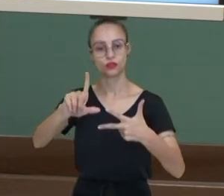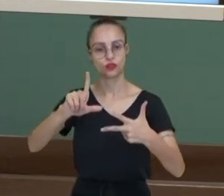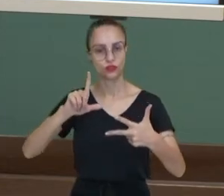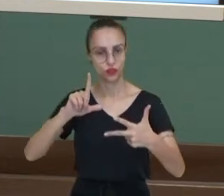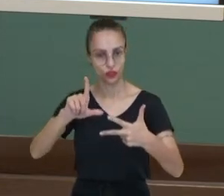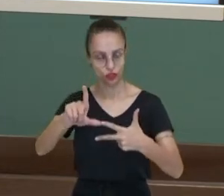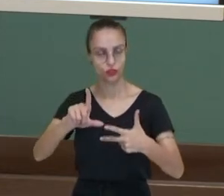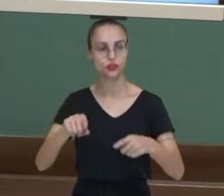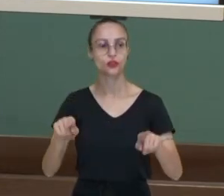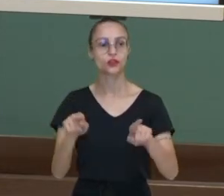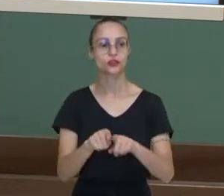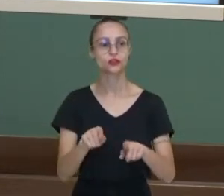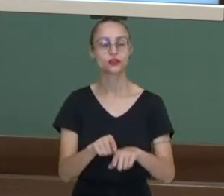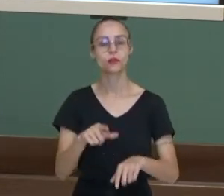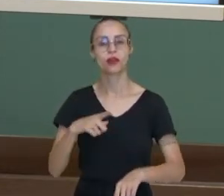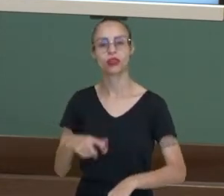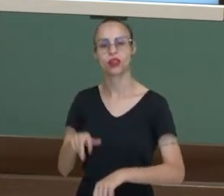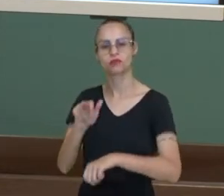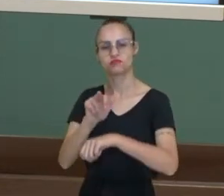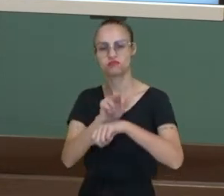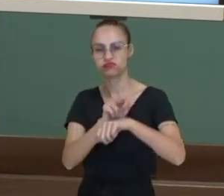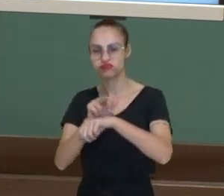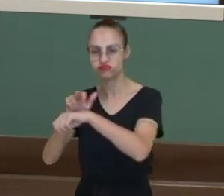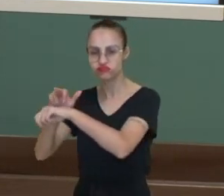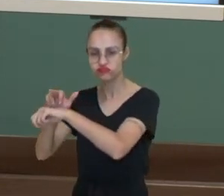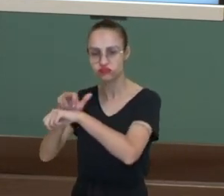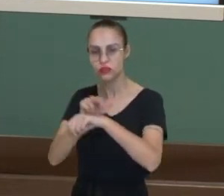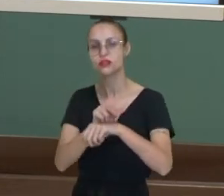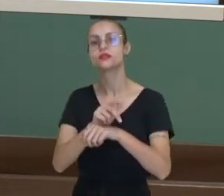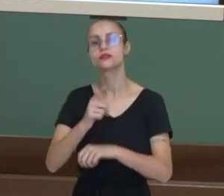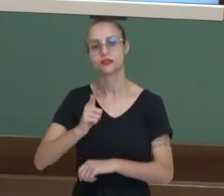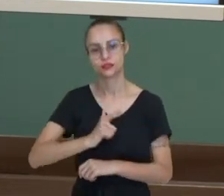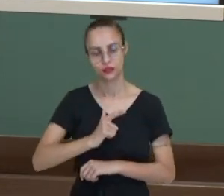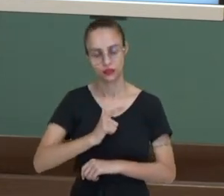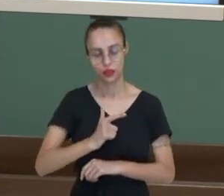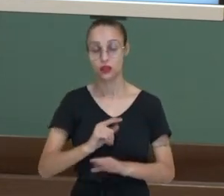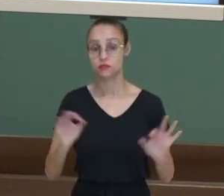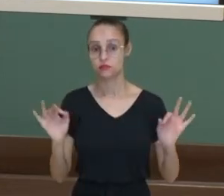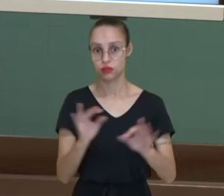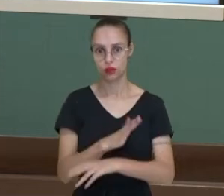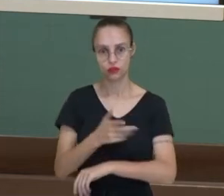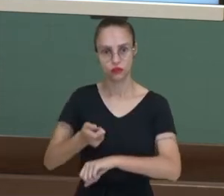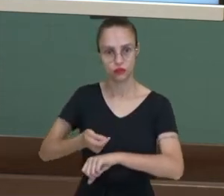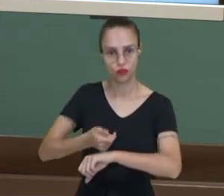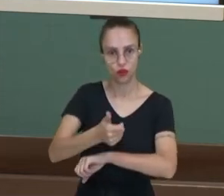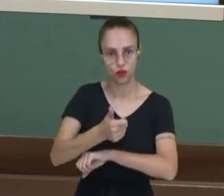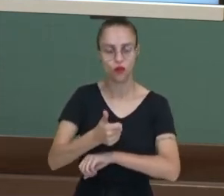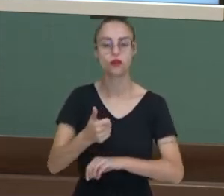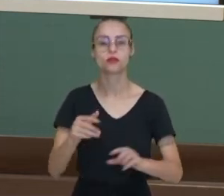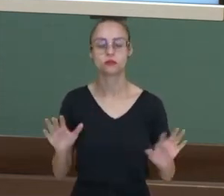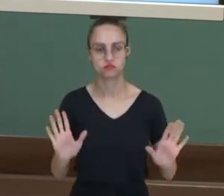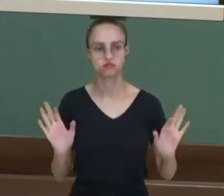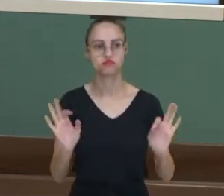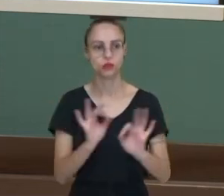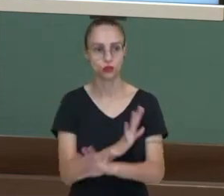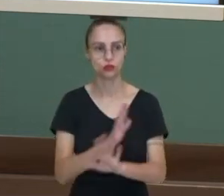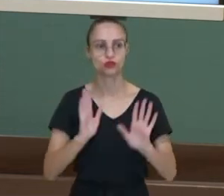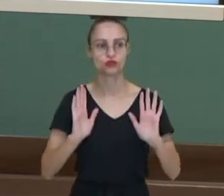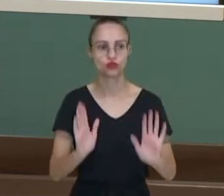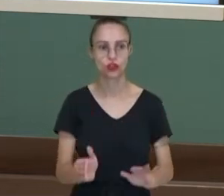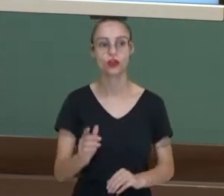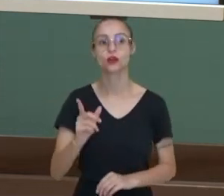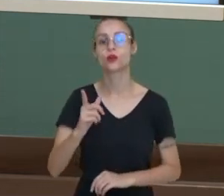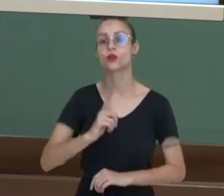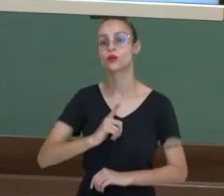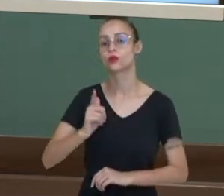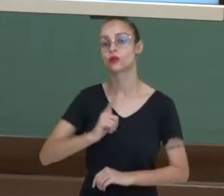tem tanques militares. Então, nesse contexto, após o golpe de 31 de março de 1964, você